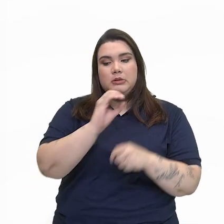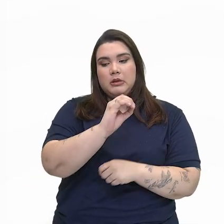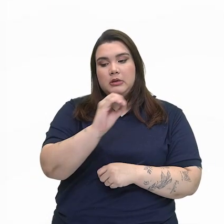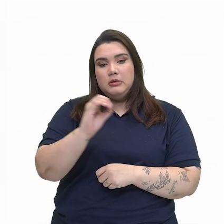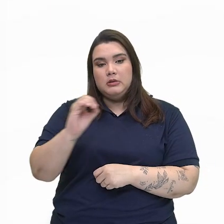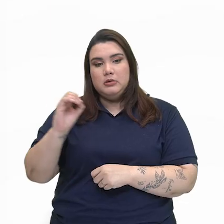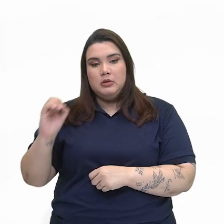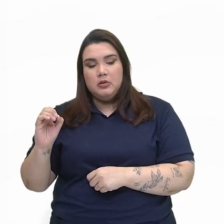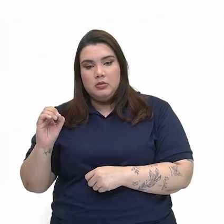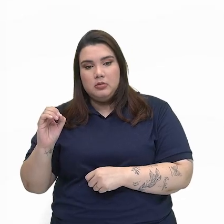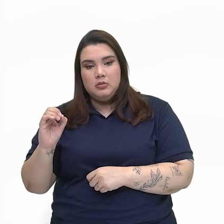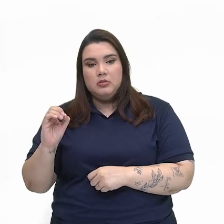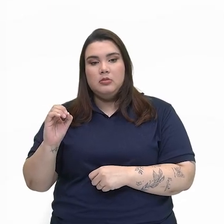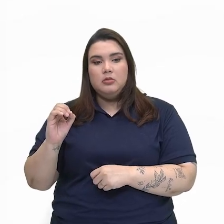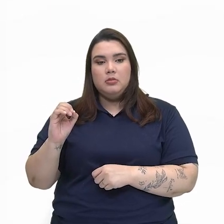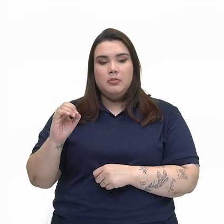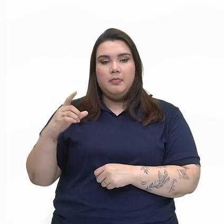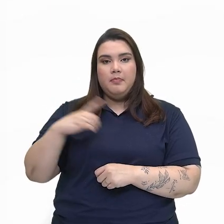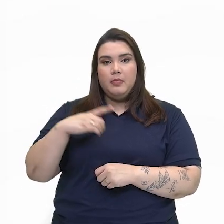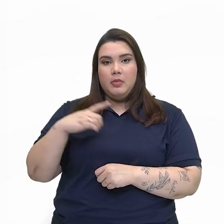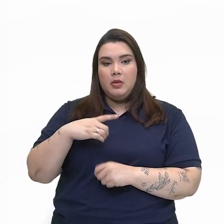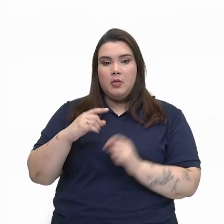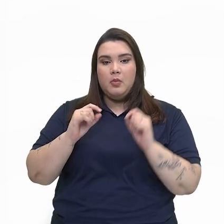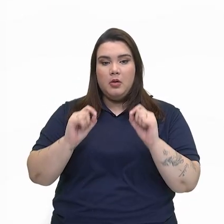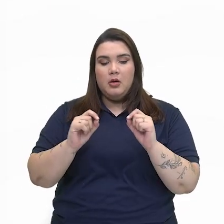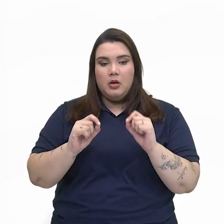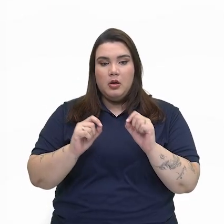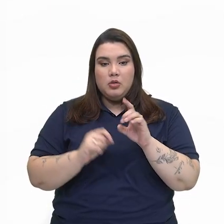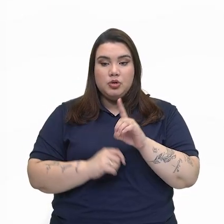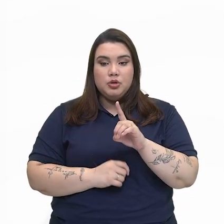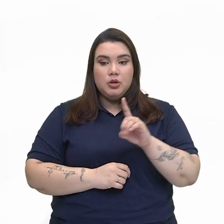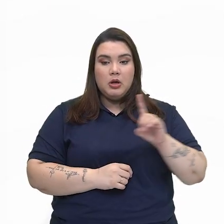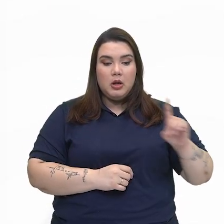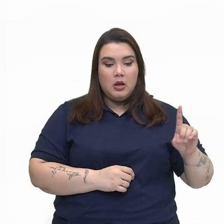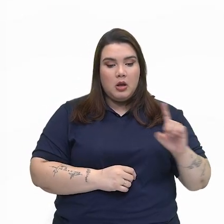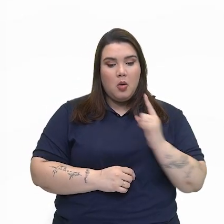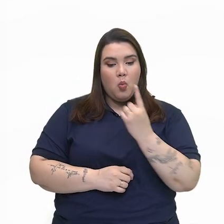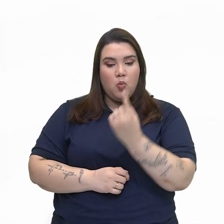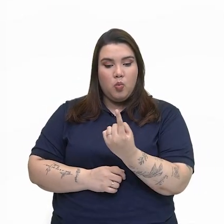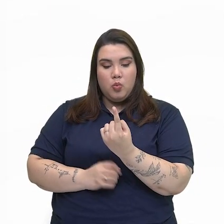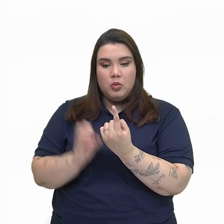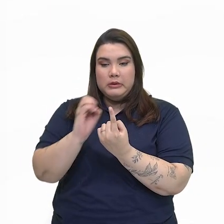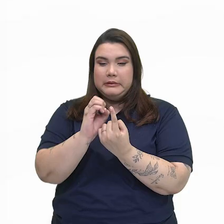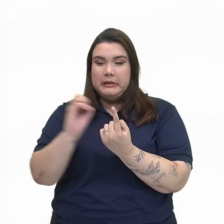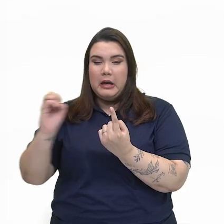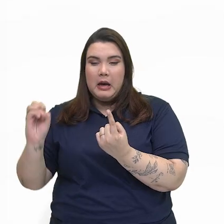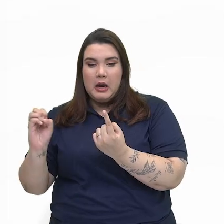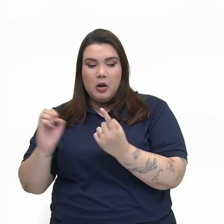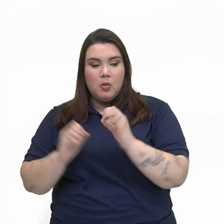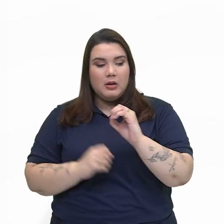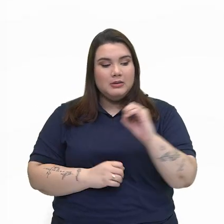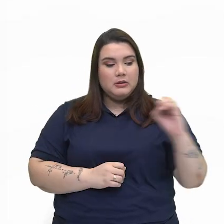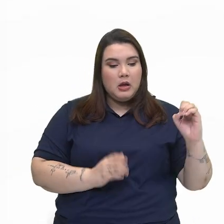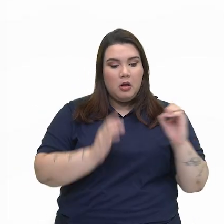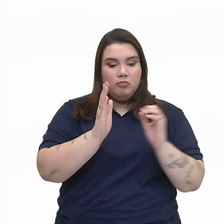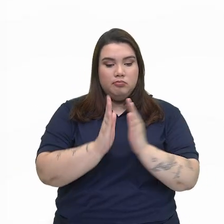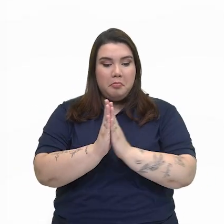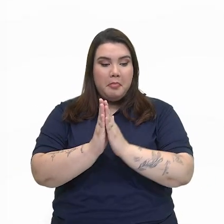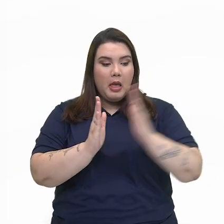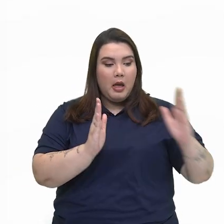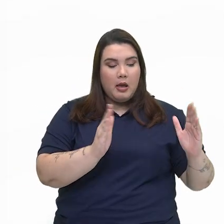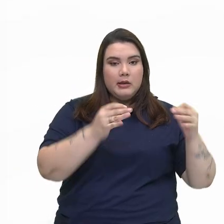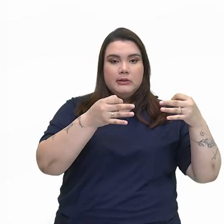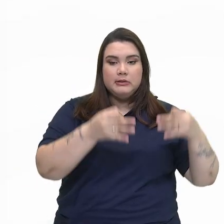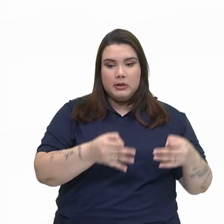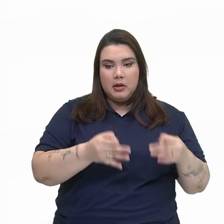à direita do número 1. Então, eles contam como algarismos significativos. Assim como esses zeros aqui,